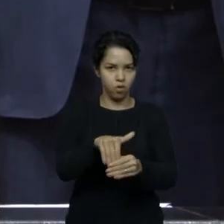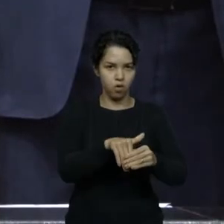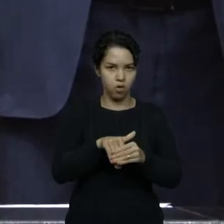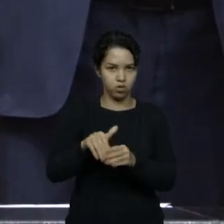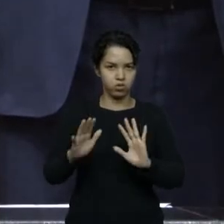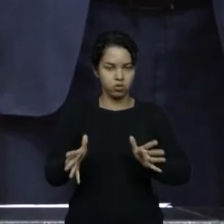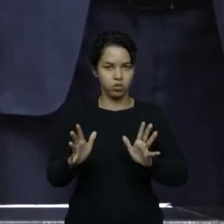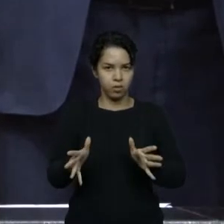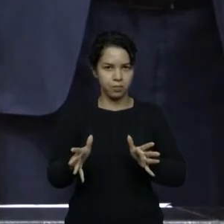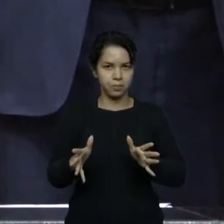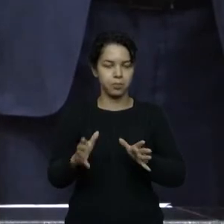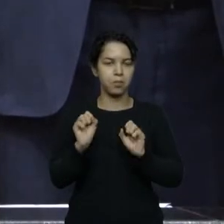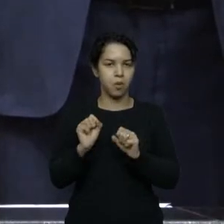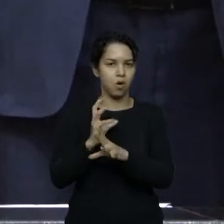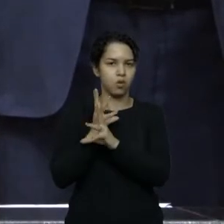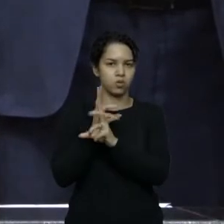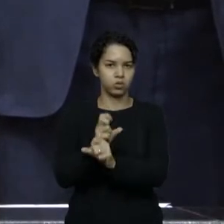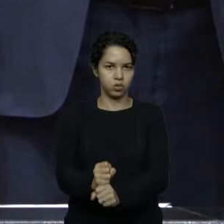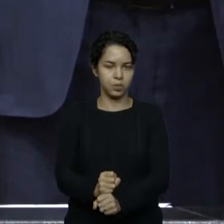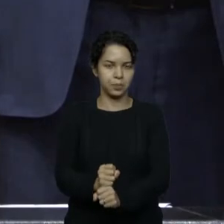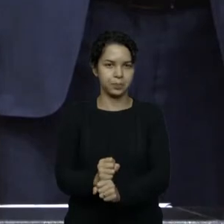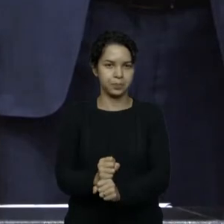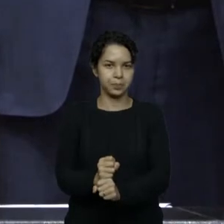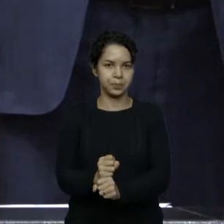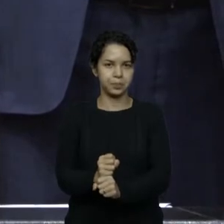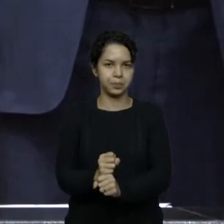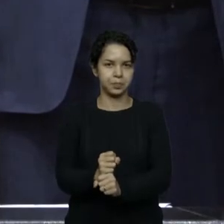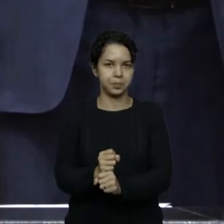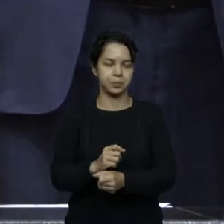podemos escolher o resultado